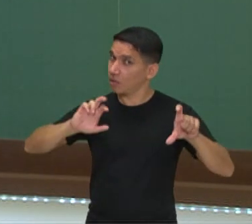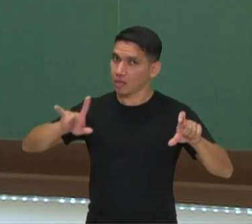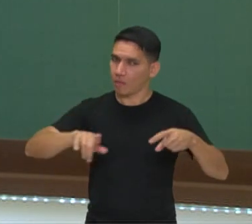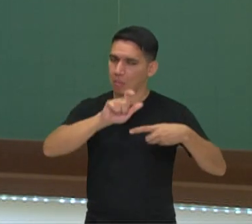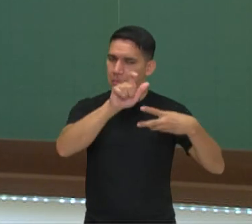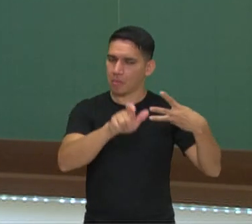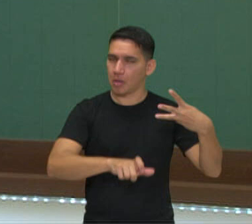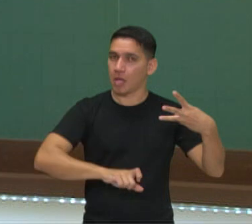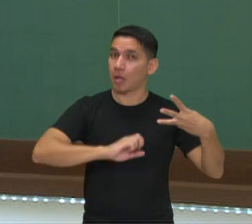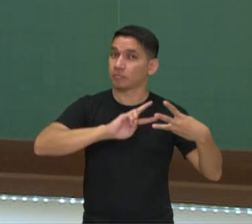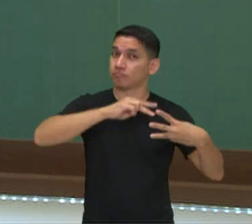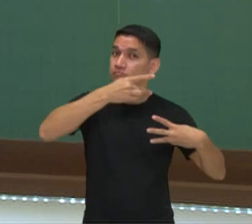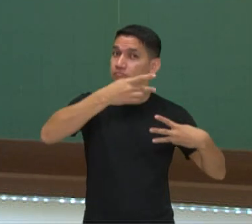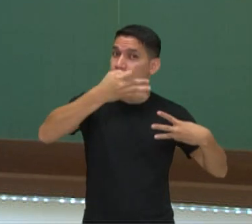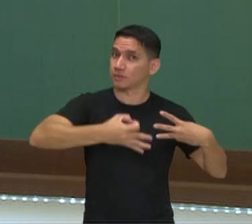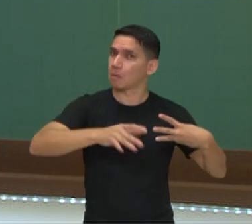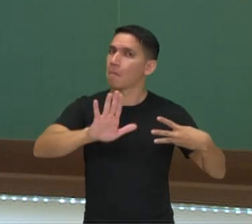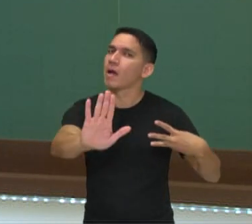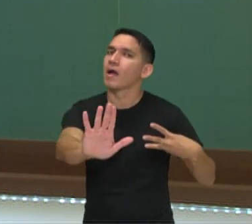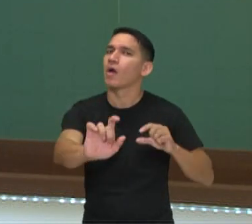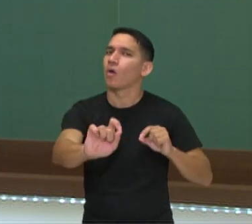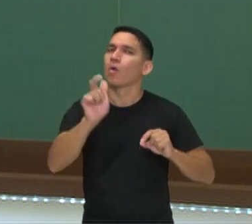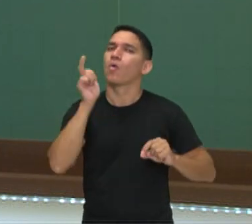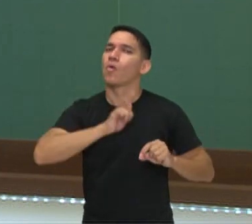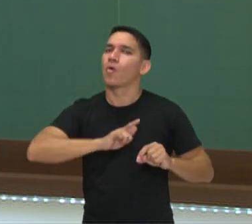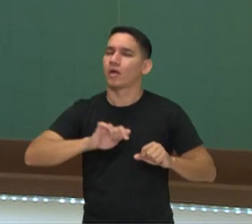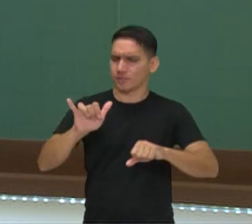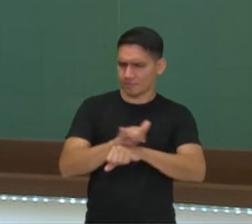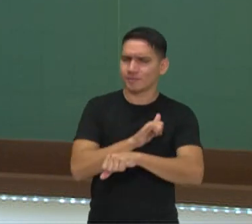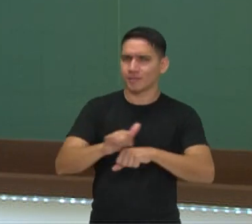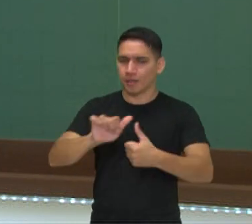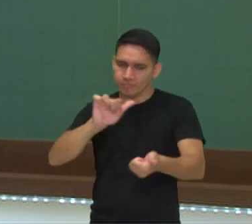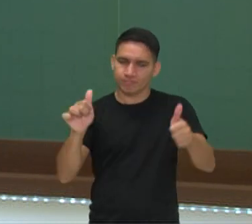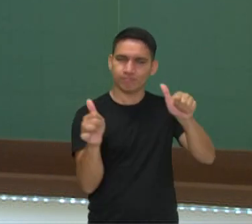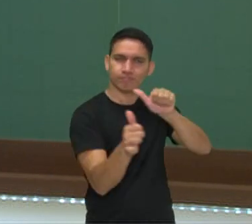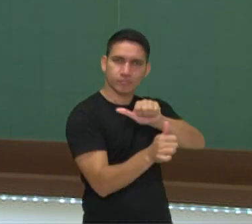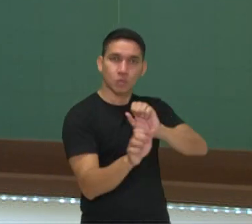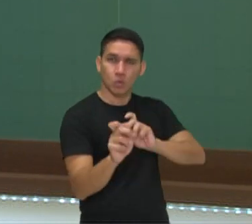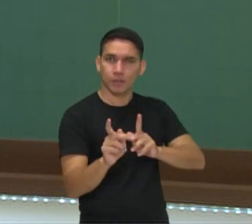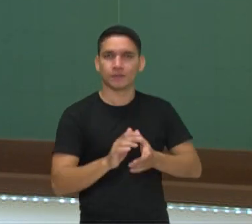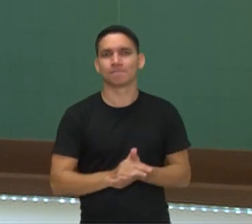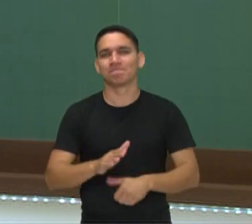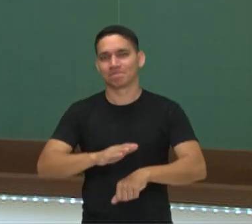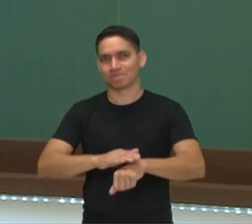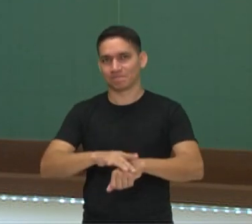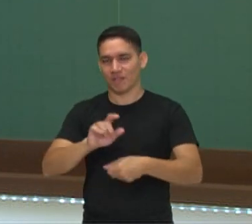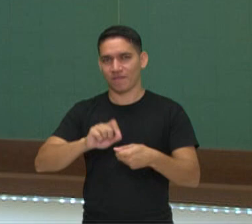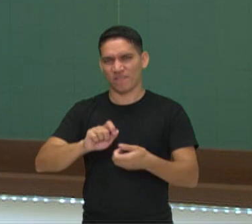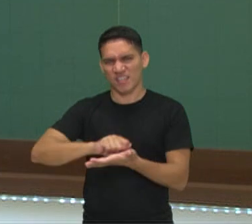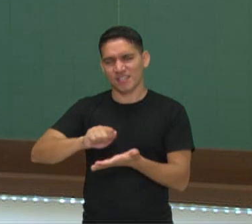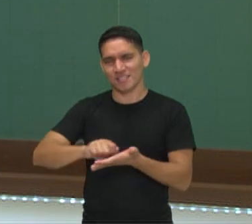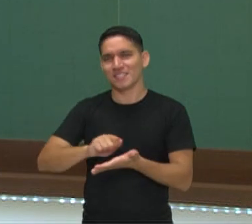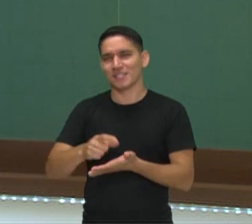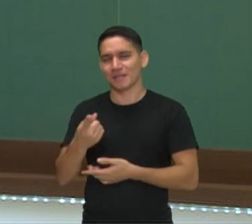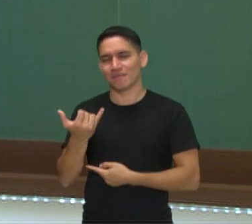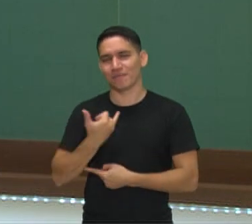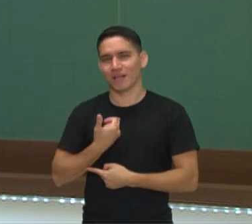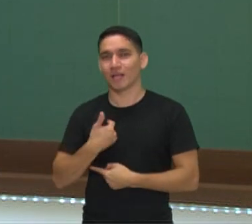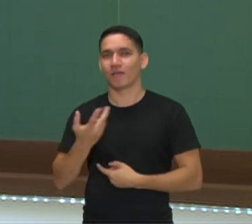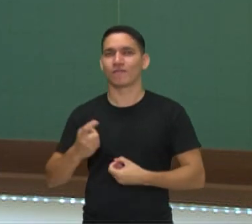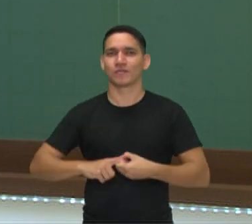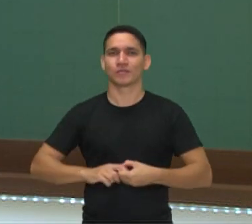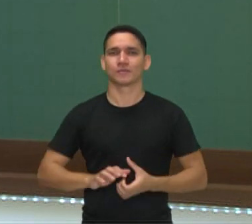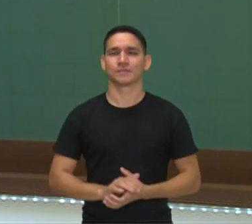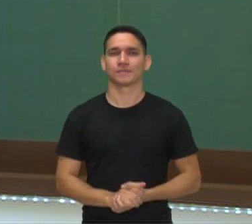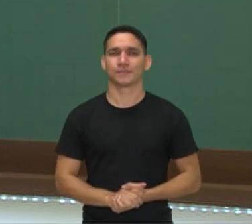trinômio. Mas, né, você pode conseguir transformar aí, não pode? Então tá bom, registra, faz um pouquinho de conta, que eu já